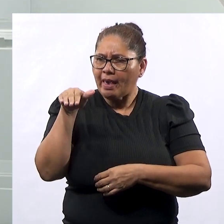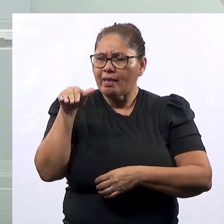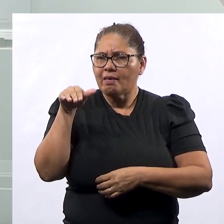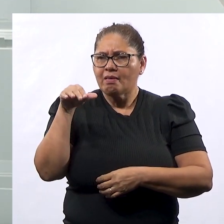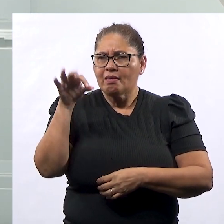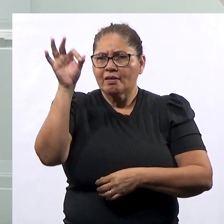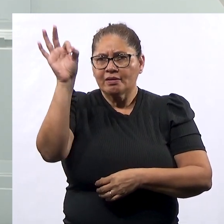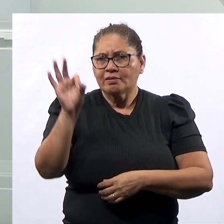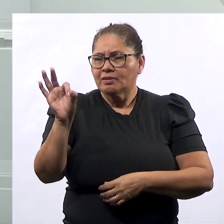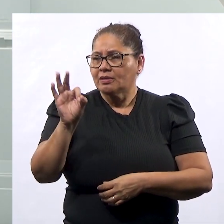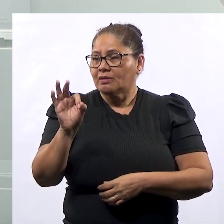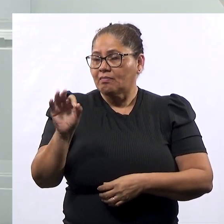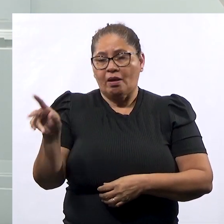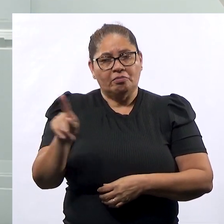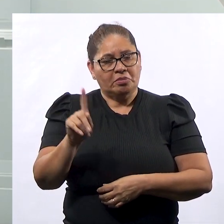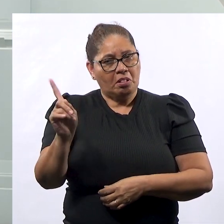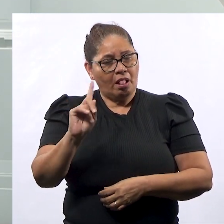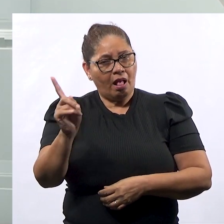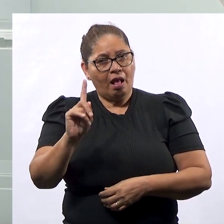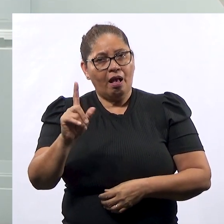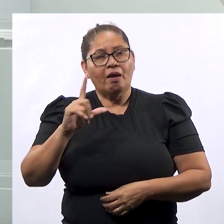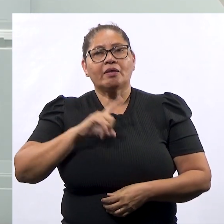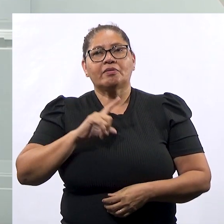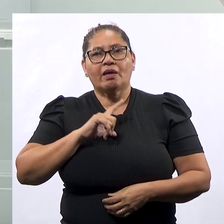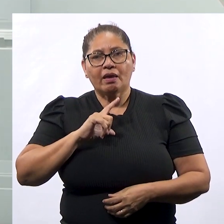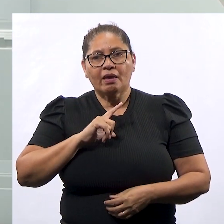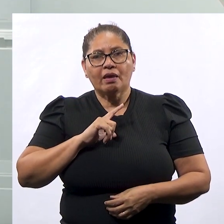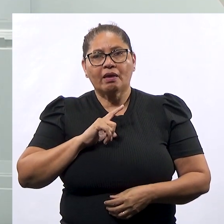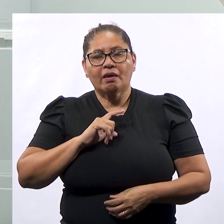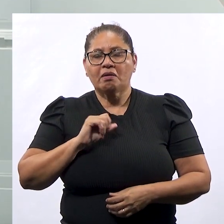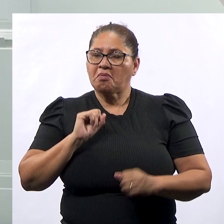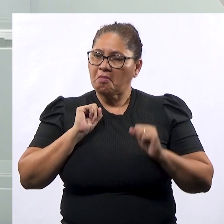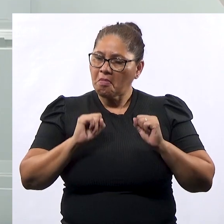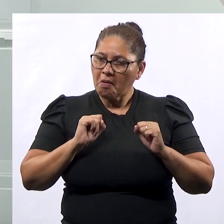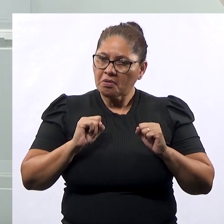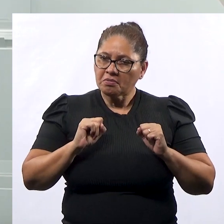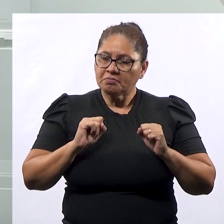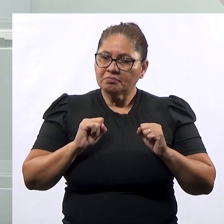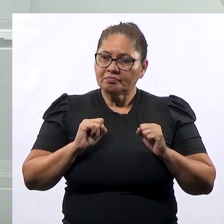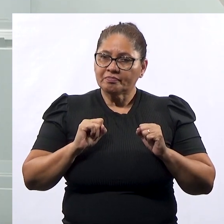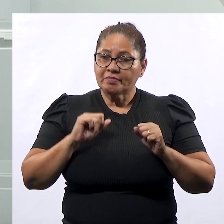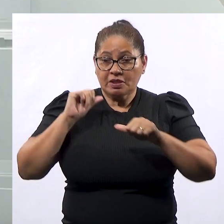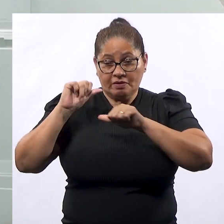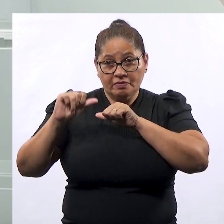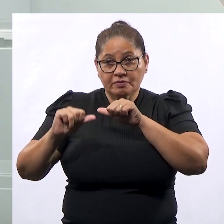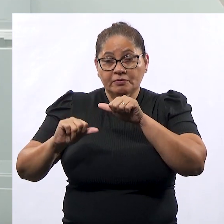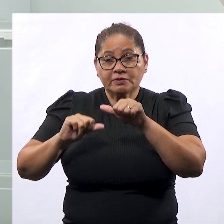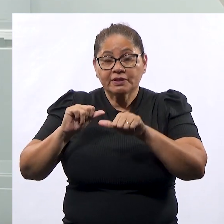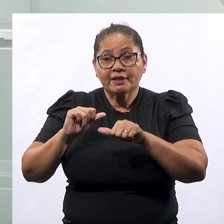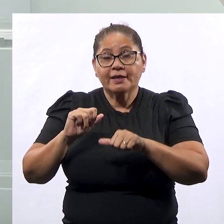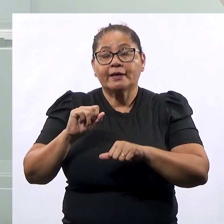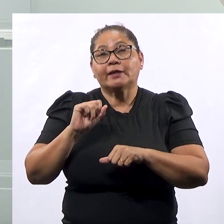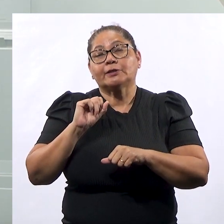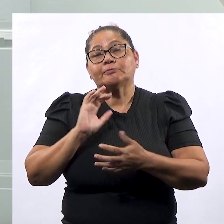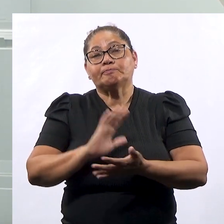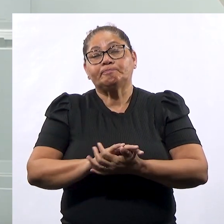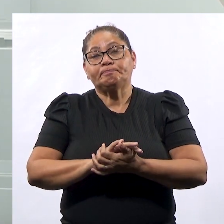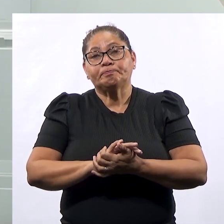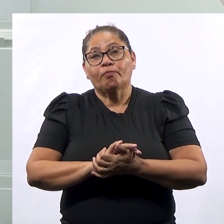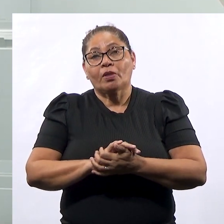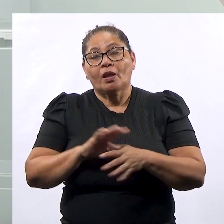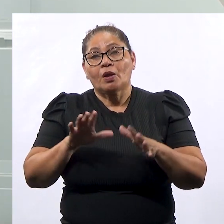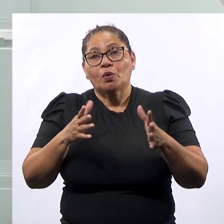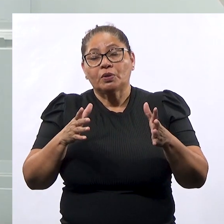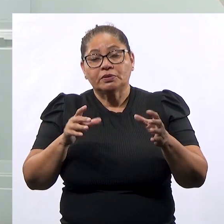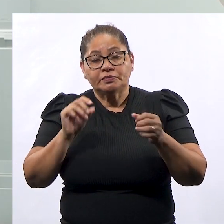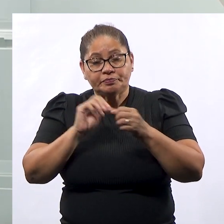ele não tem tanto poder assim. E ele tem tanto poder assim mesmo. Mas a avaliação, ela é assim.